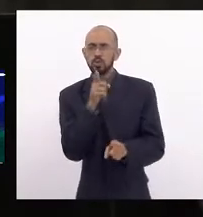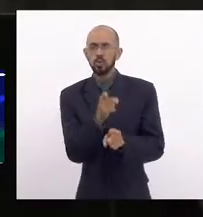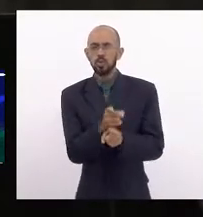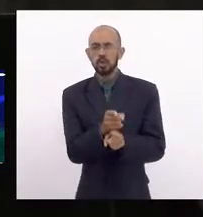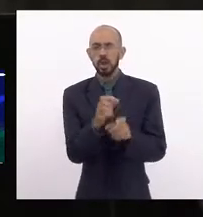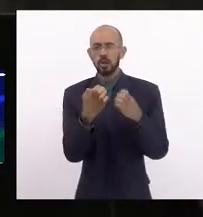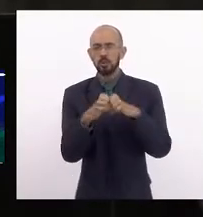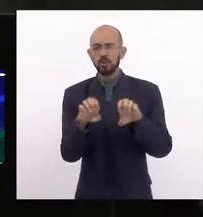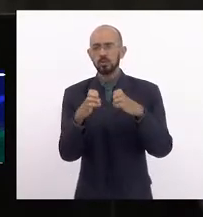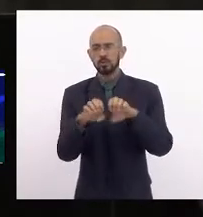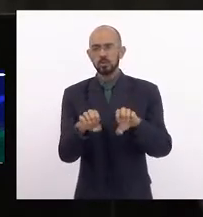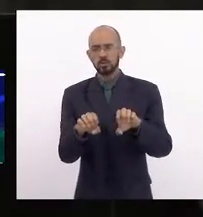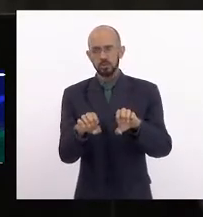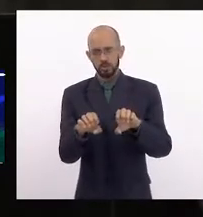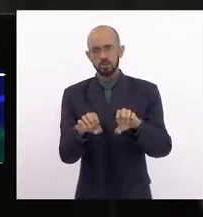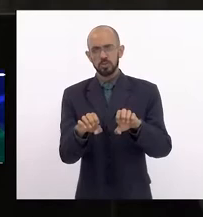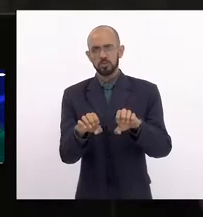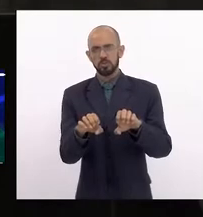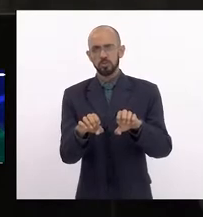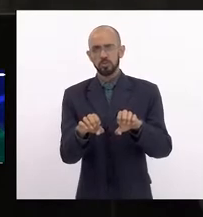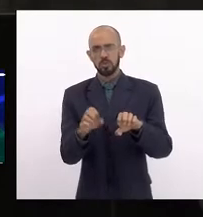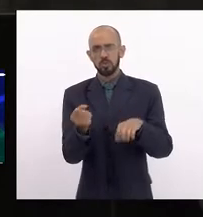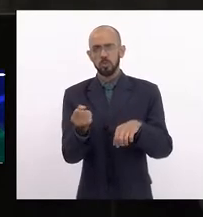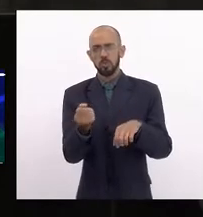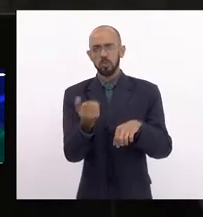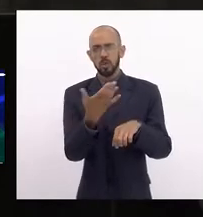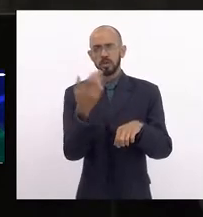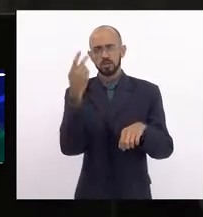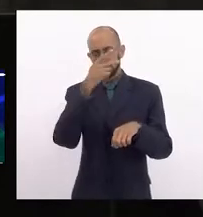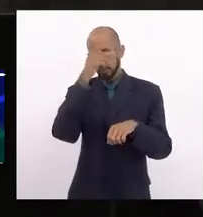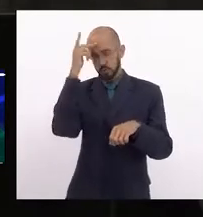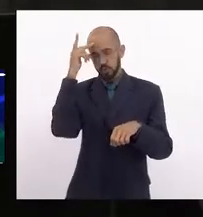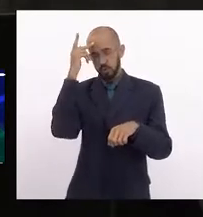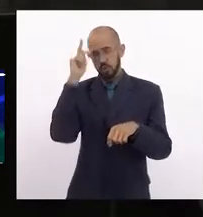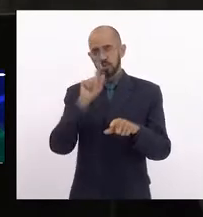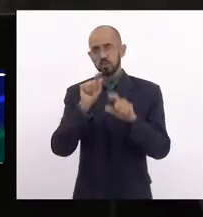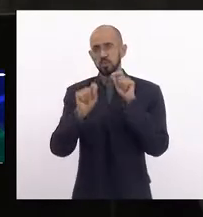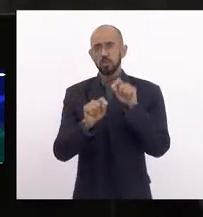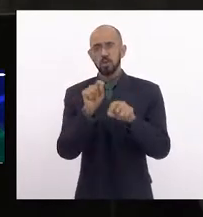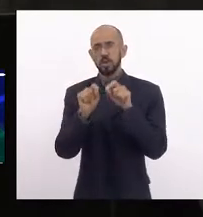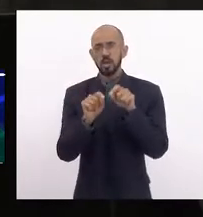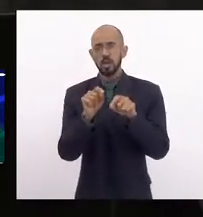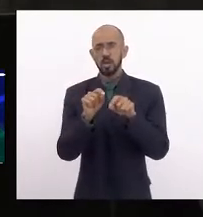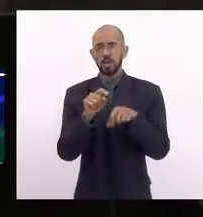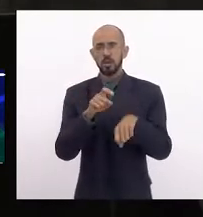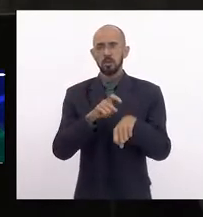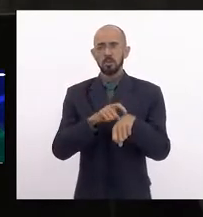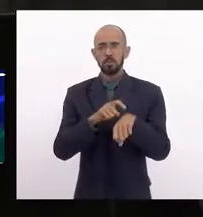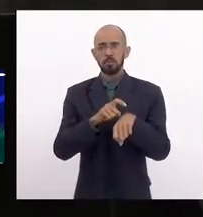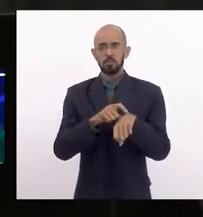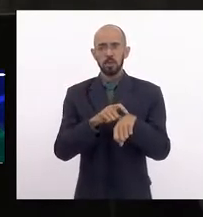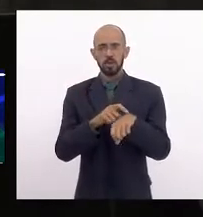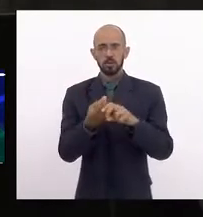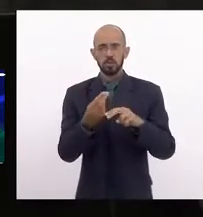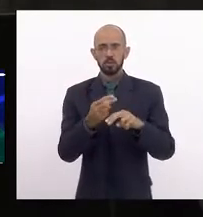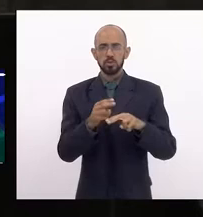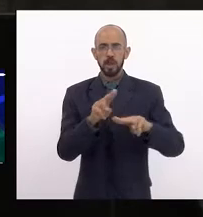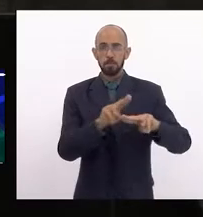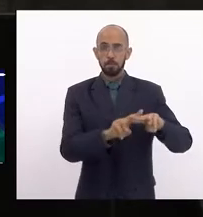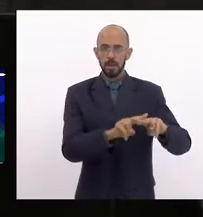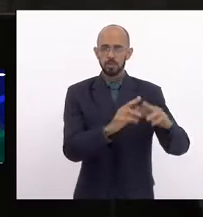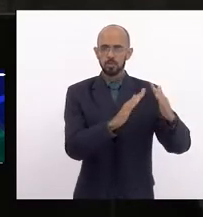Amparo quantas pessoas que nos na sua situação de reclusos domiciliar